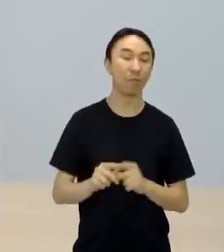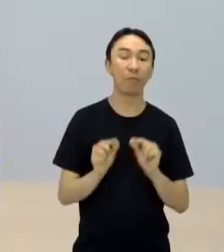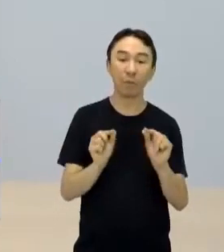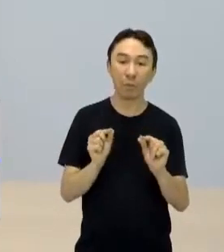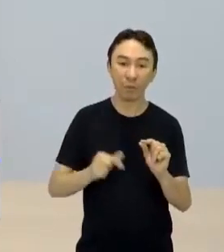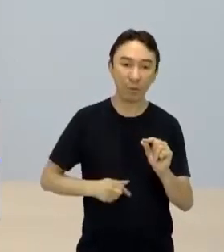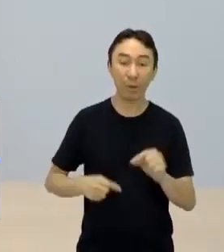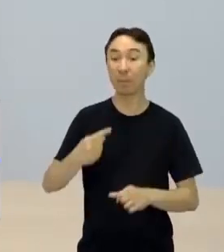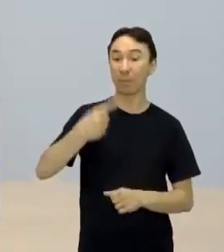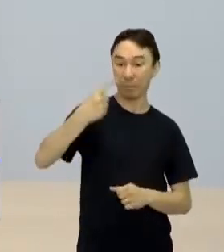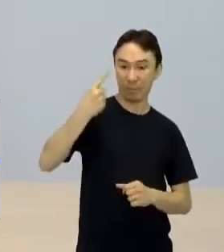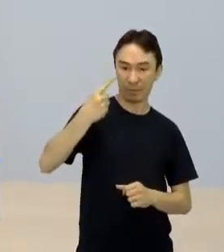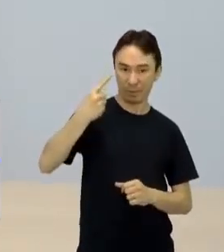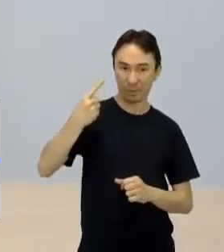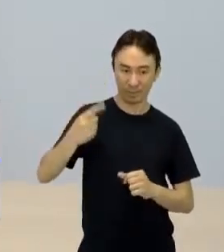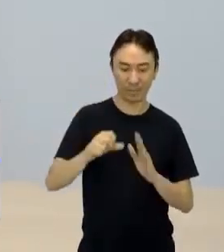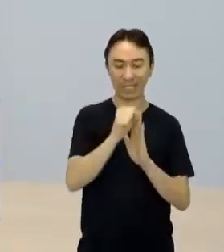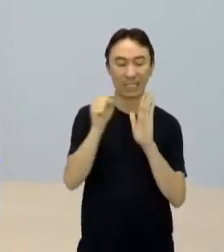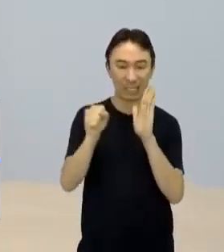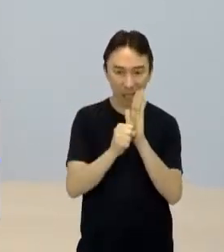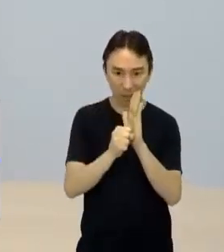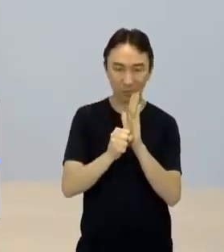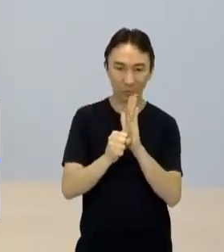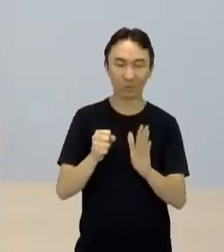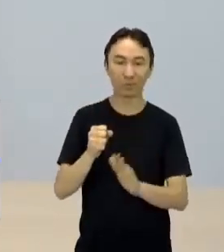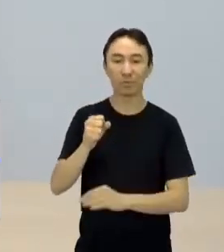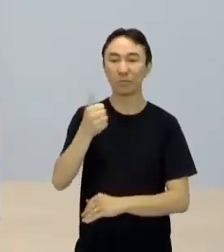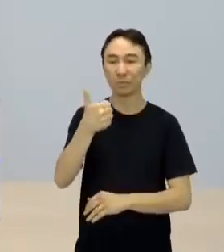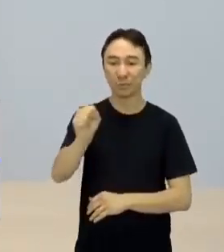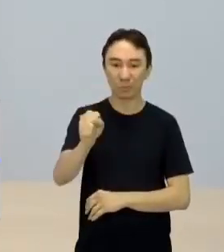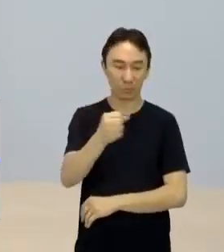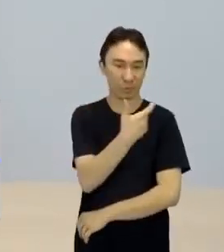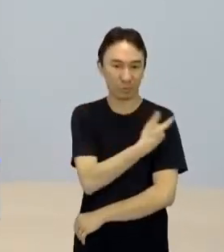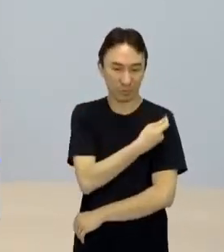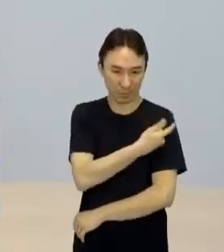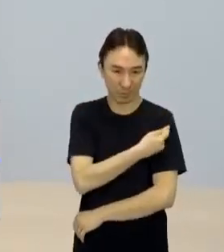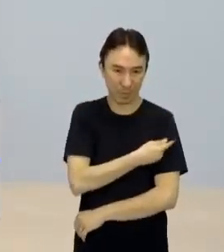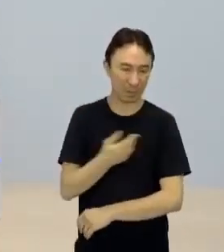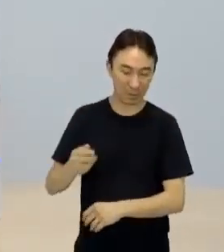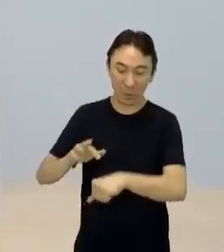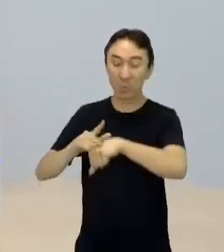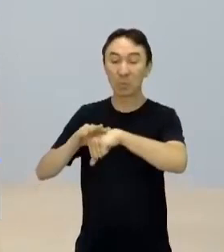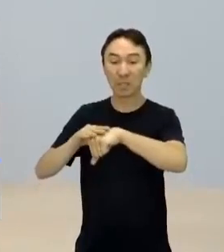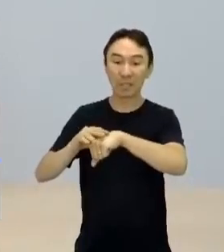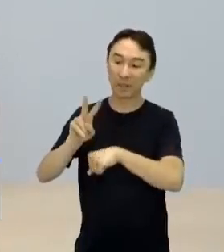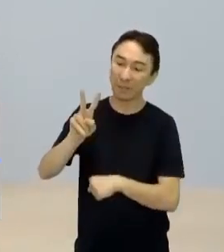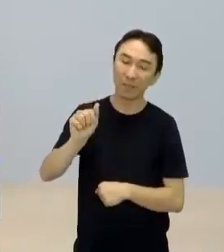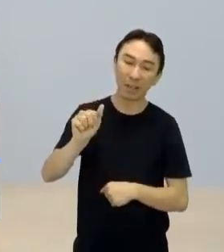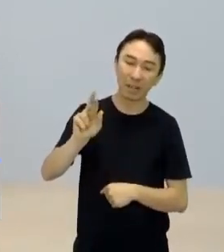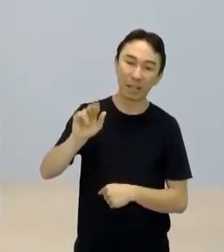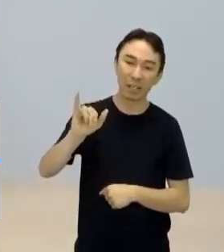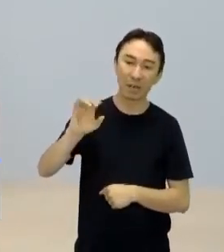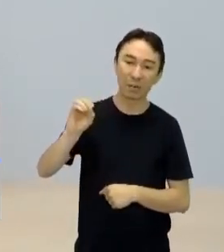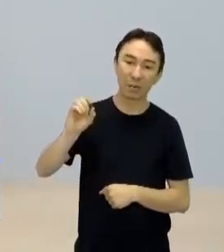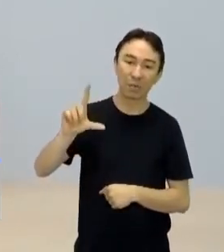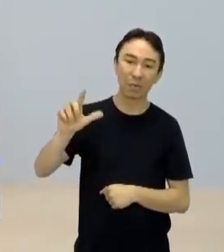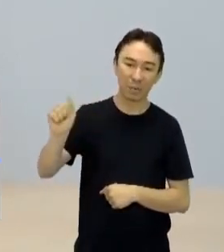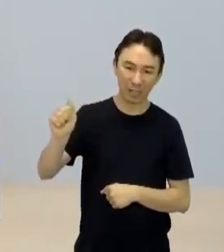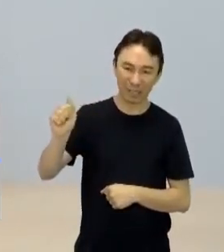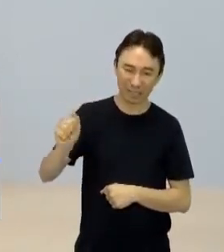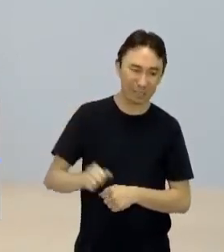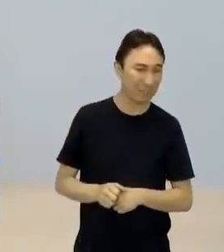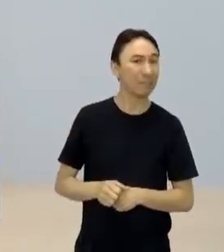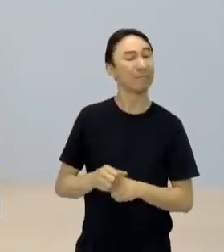no século XVIII, quando a varíola era a maior ameaça da humanidade. Olha. Aí eu fico pensando nisso, Edjoel. Você já